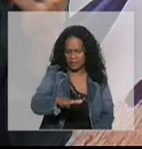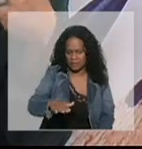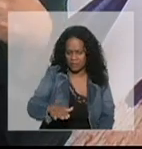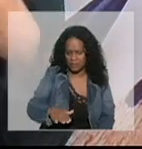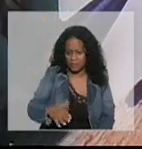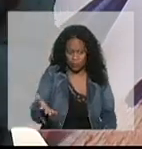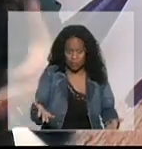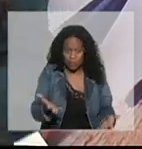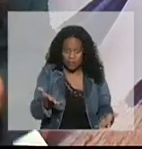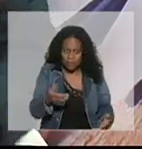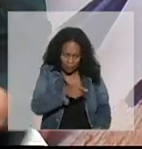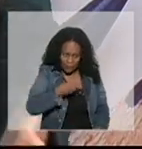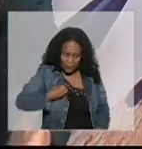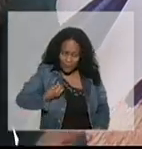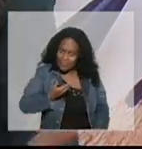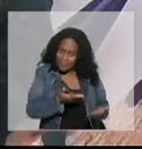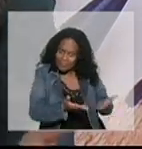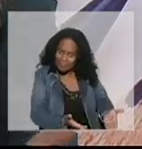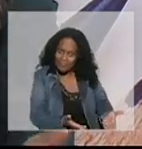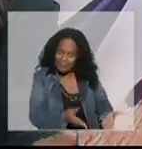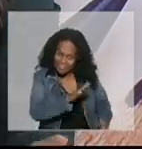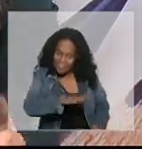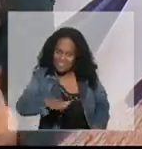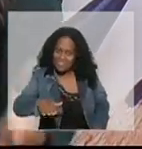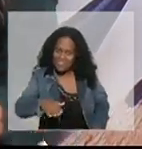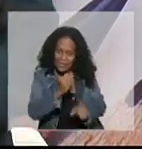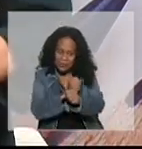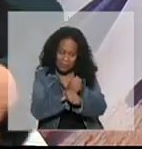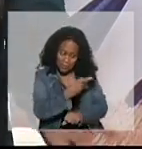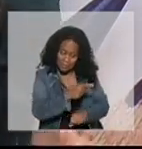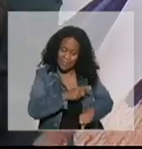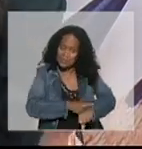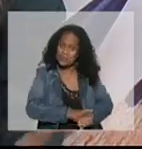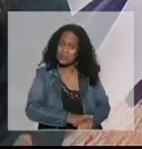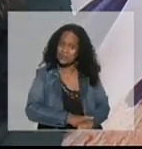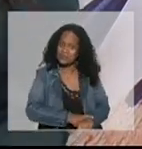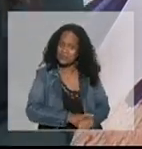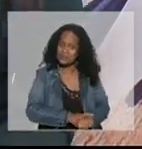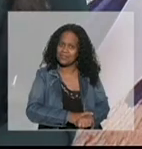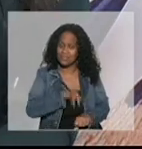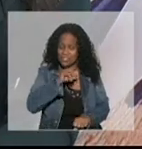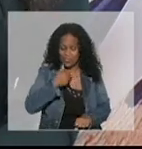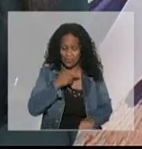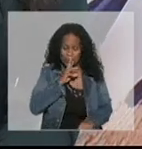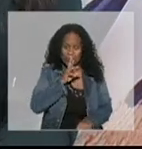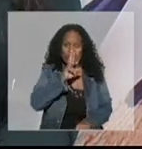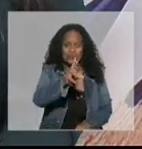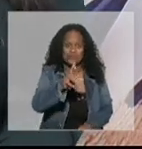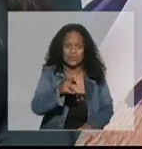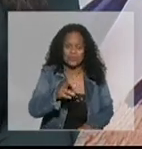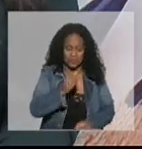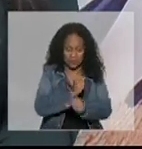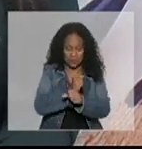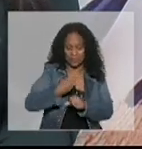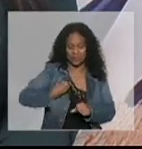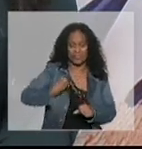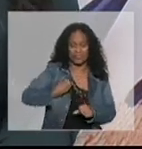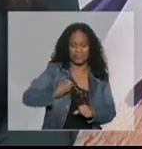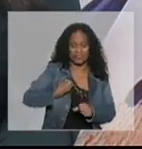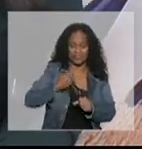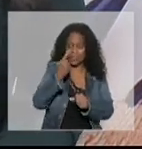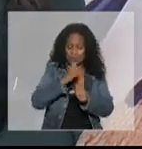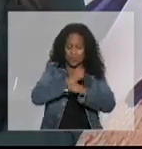perguntar para uma criança, mas daquela é a vida dela ali, né? O que ela espera naquele momento. E pra gente também, se a gente for responder agora o que espera da